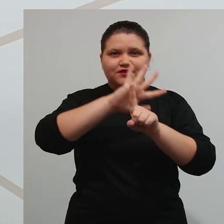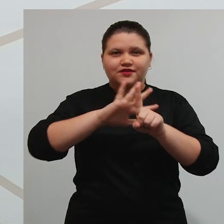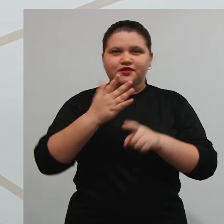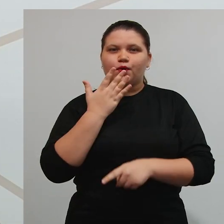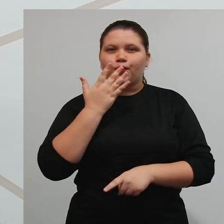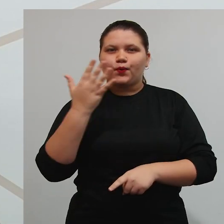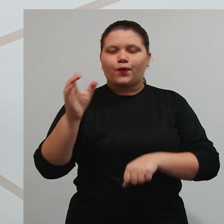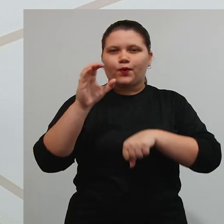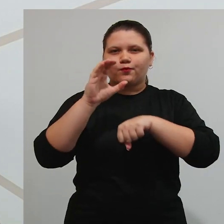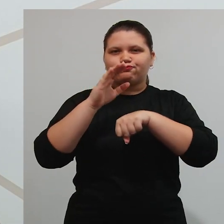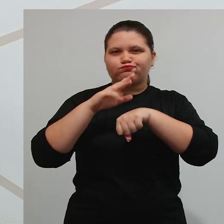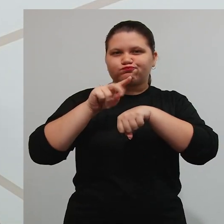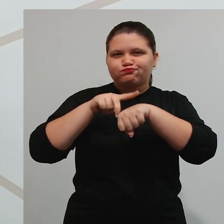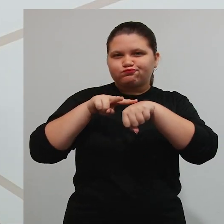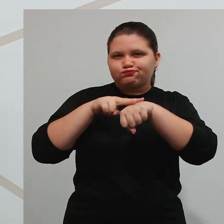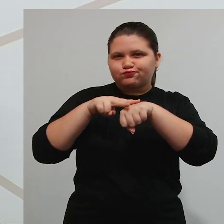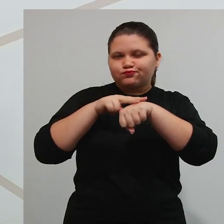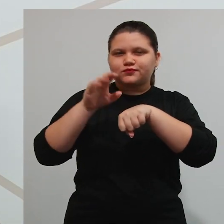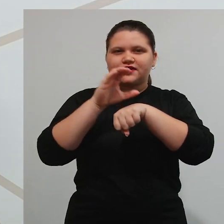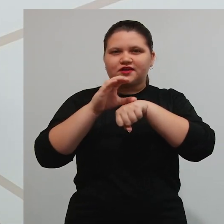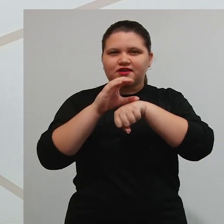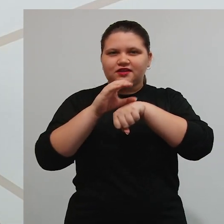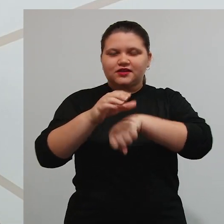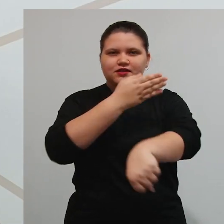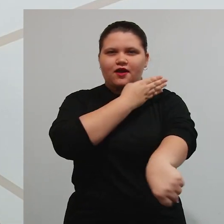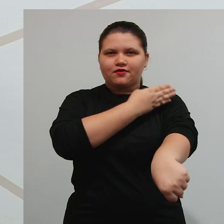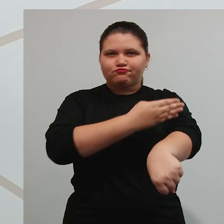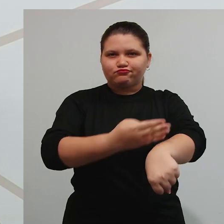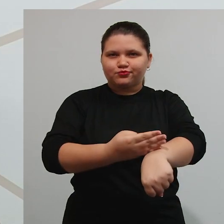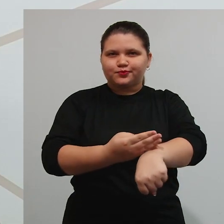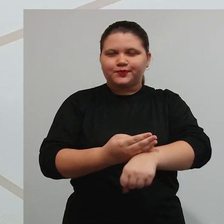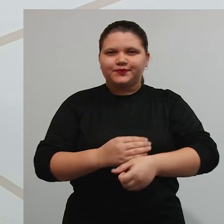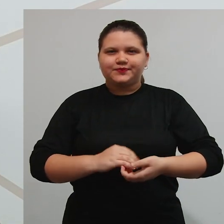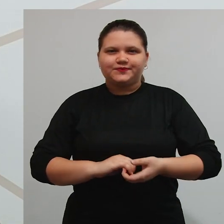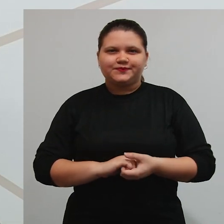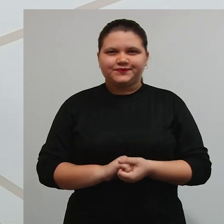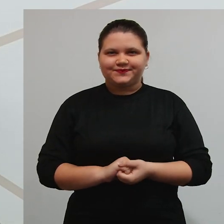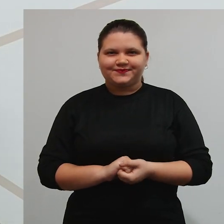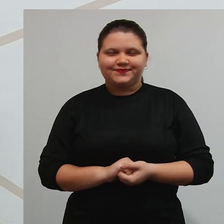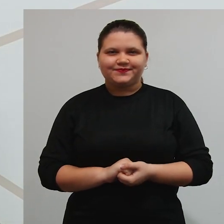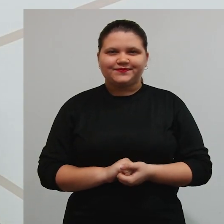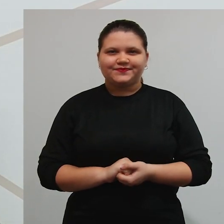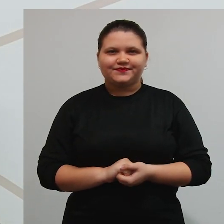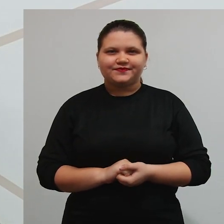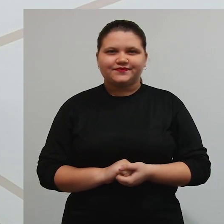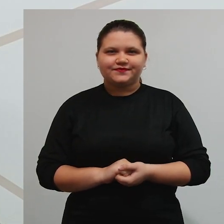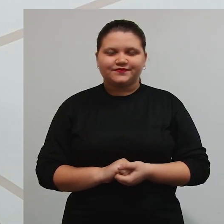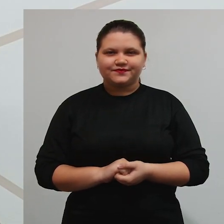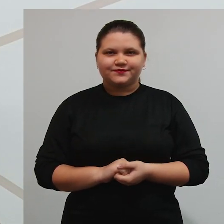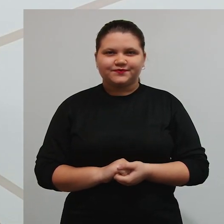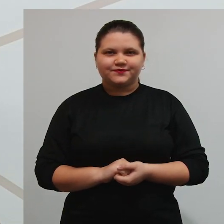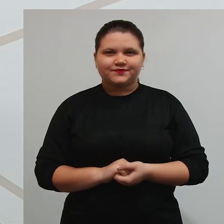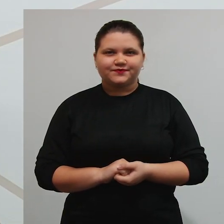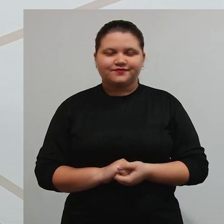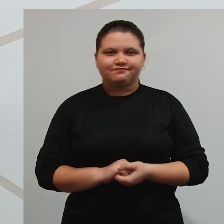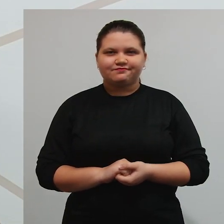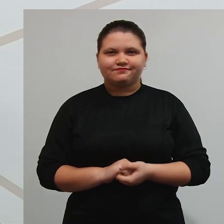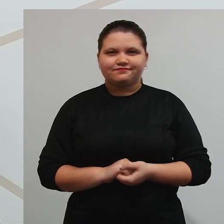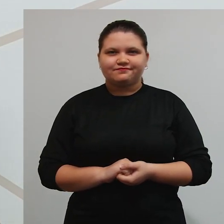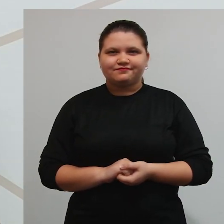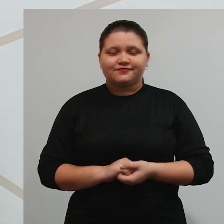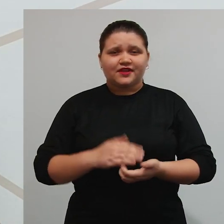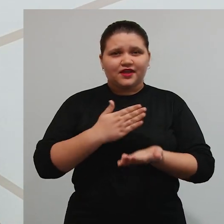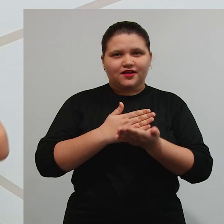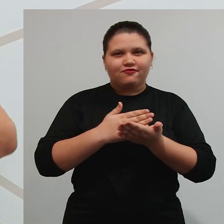tons verde, cinza e branco. À direita, a nossa tela interativa para altas conexões. E